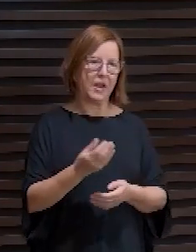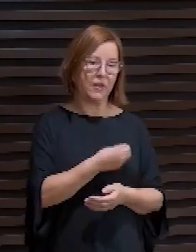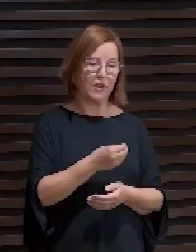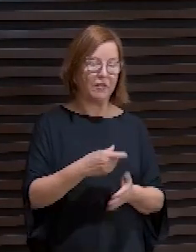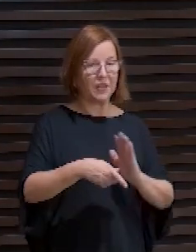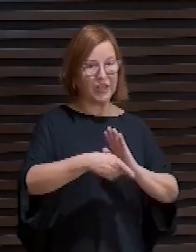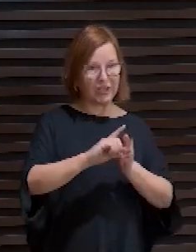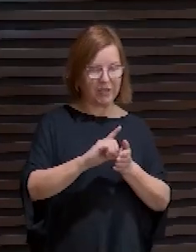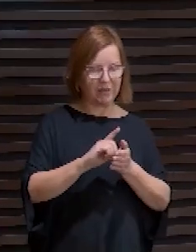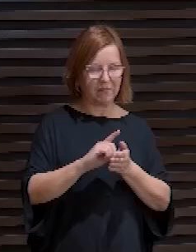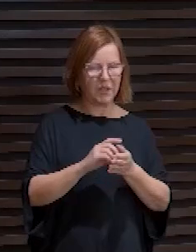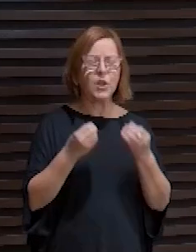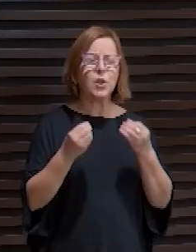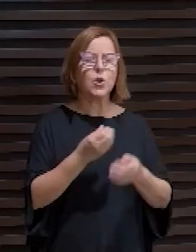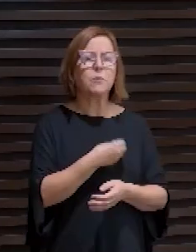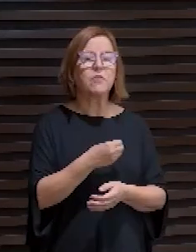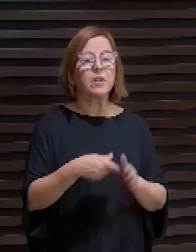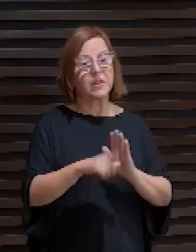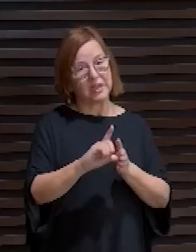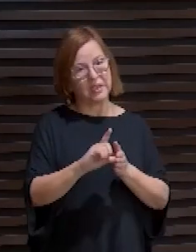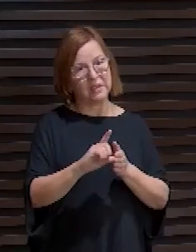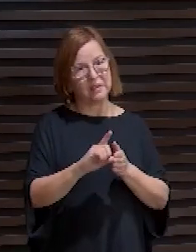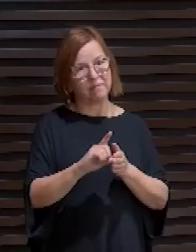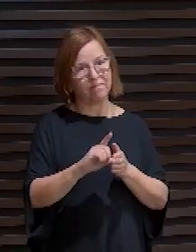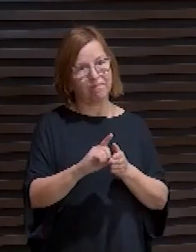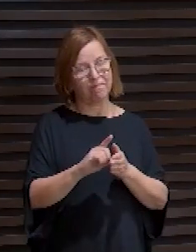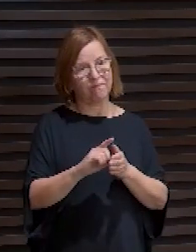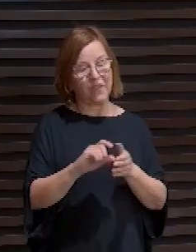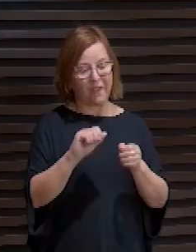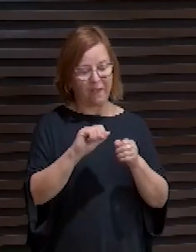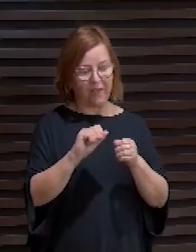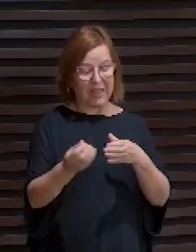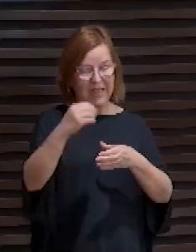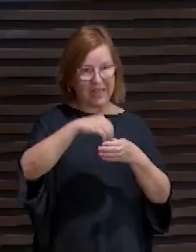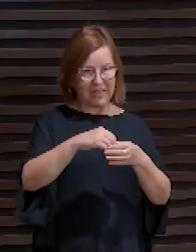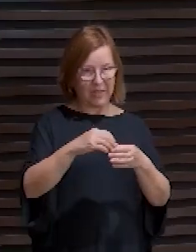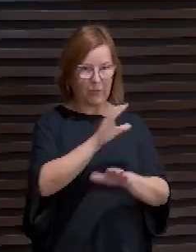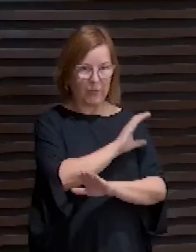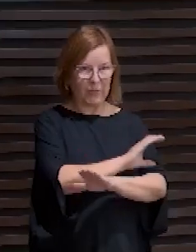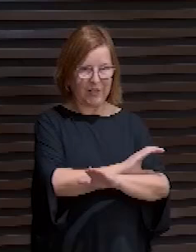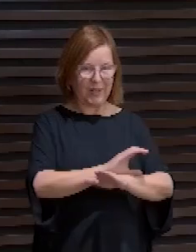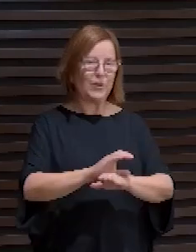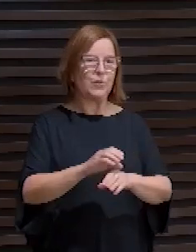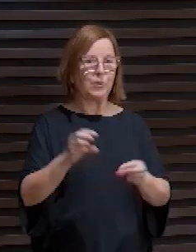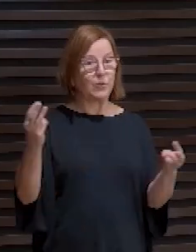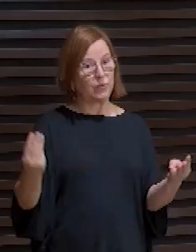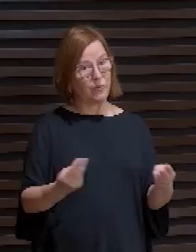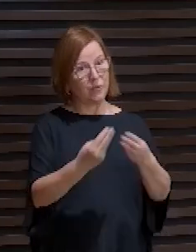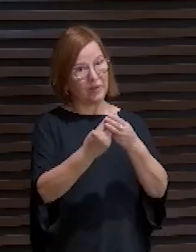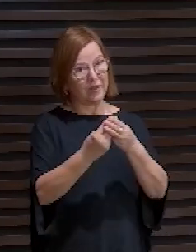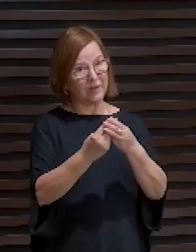anteriormente? Eles viviam dentro de uma cultura judaica, observando todos os mandamentos da Torá, as